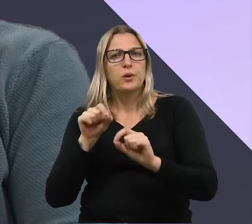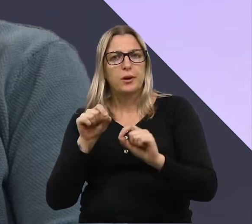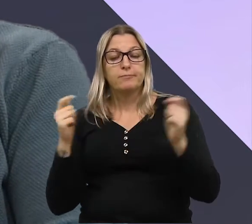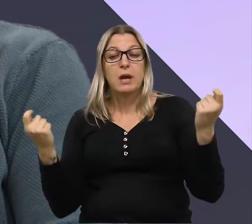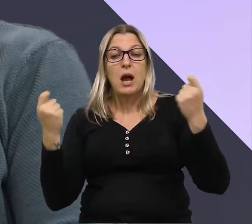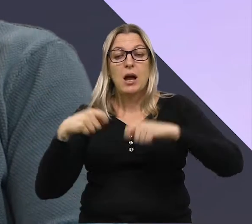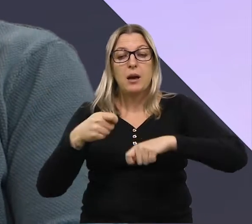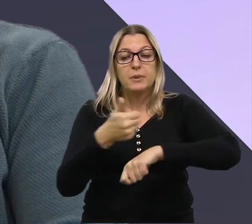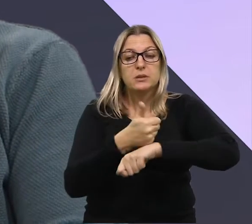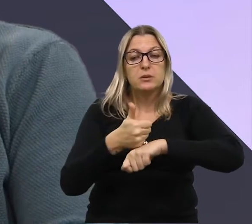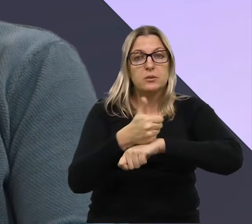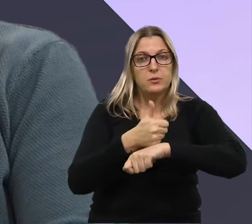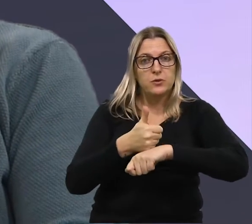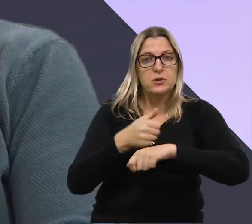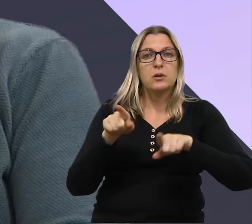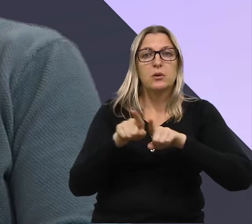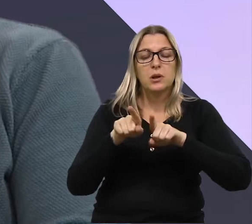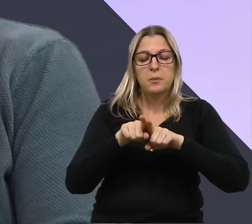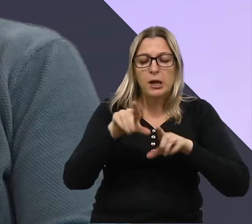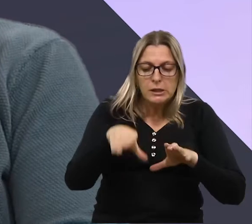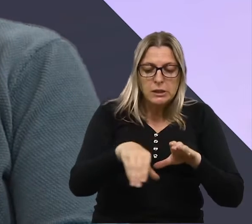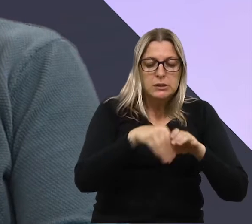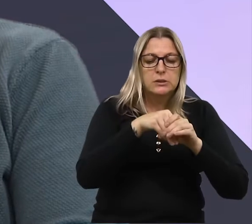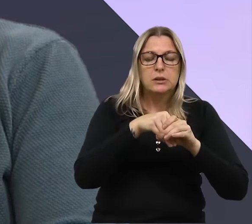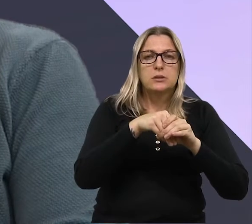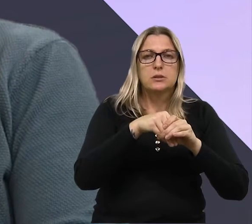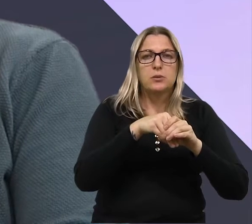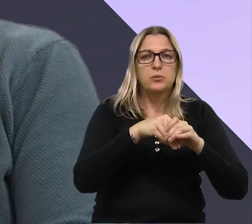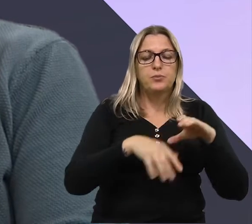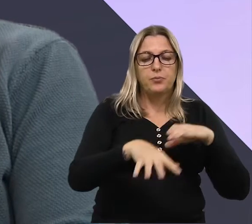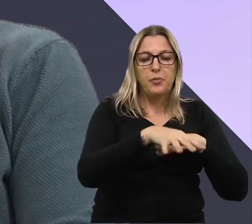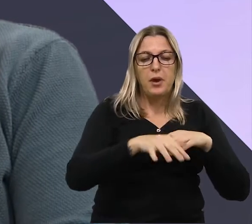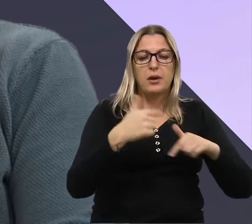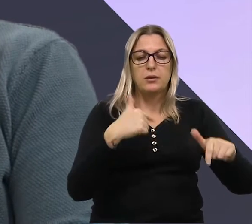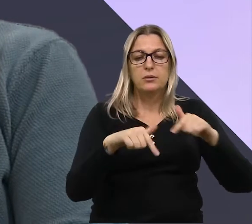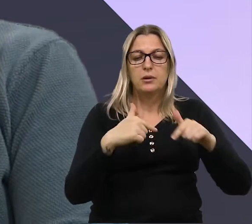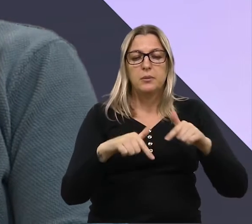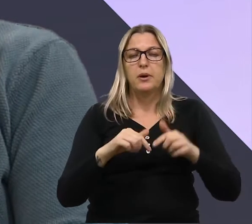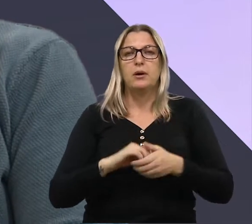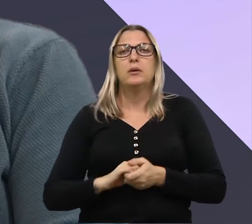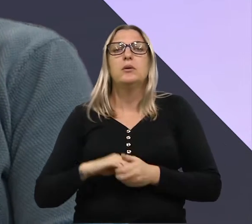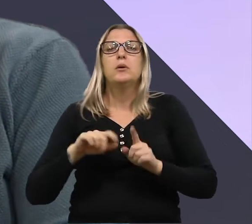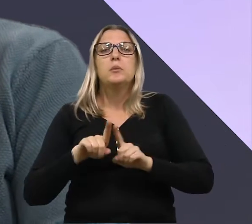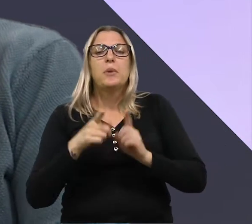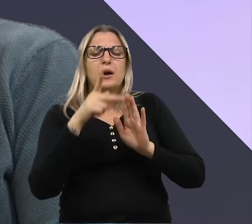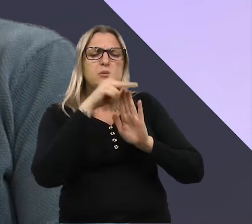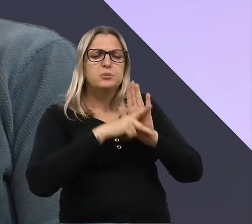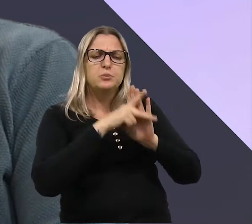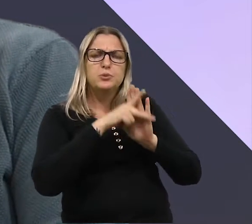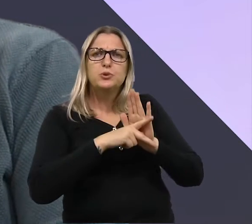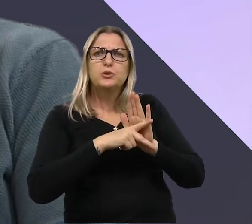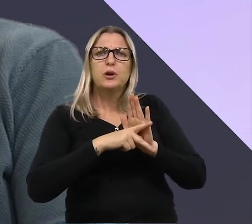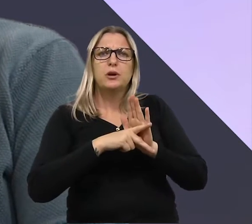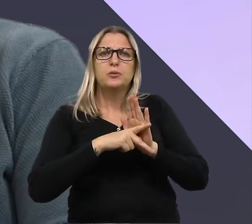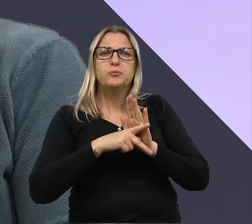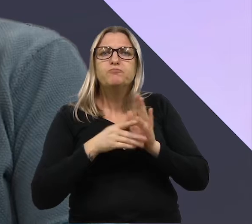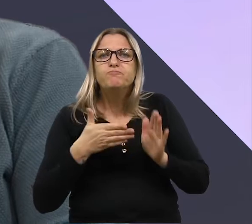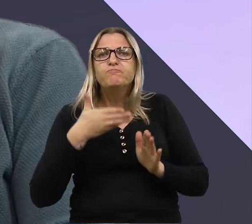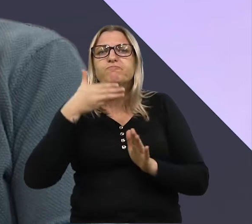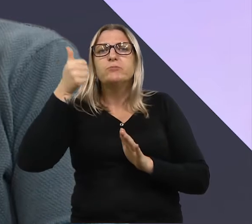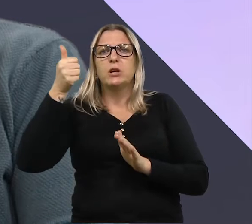mão de obra e inserção no mercado de trabalho mas esse projeto ele tomou uma proporção muito maior né nossa